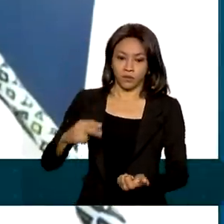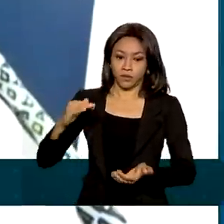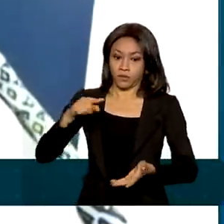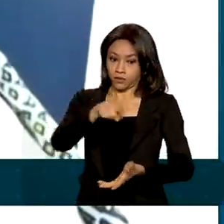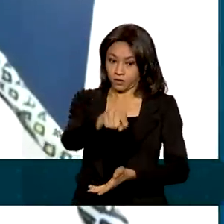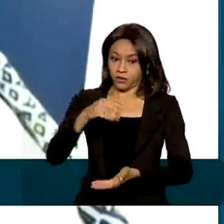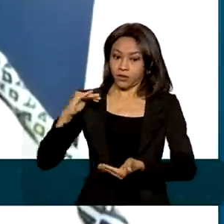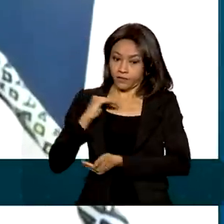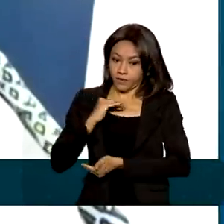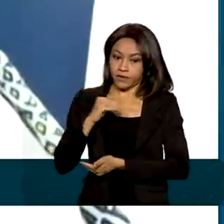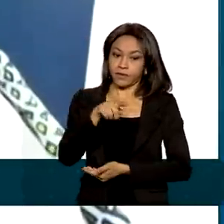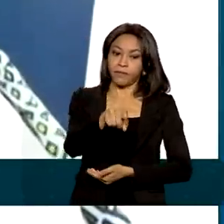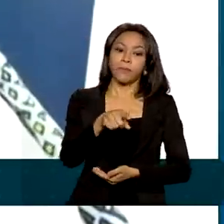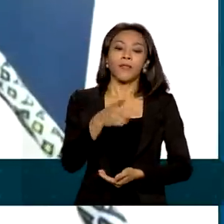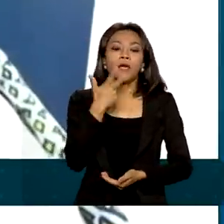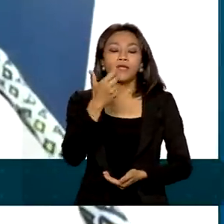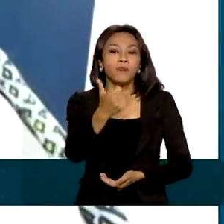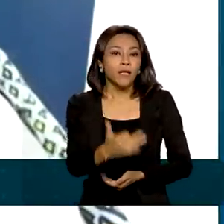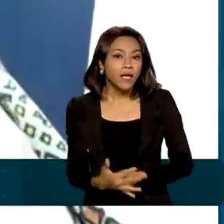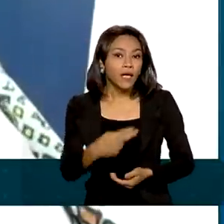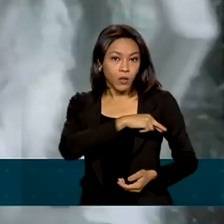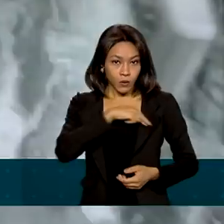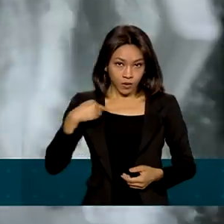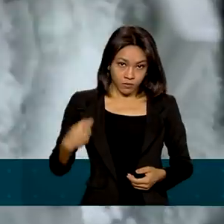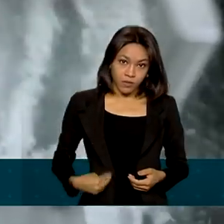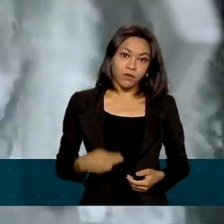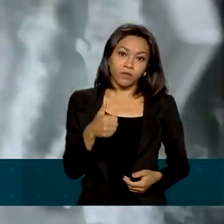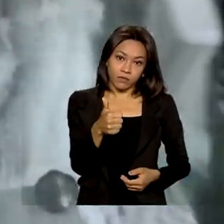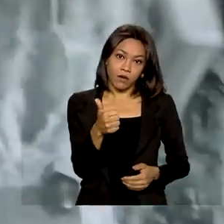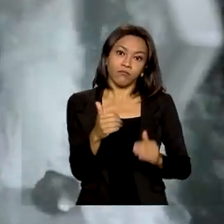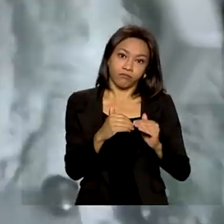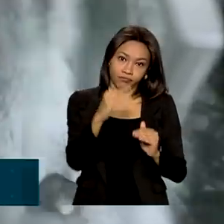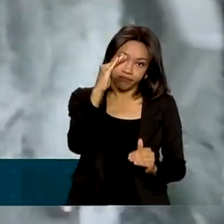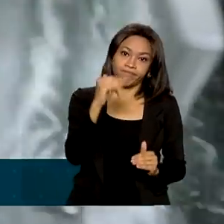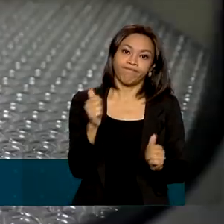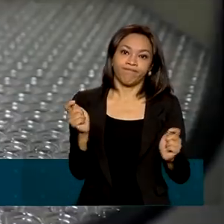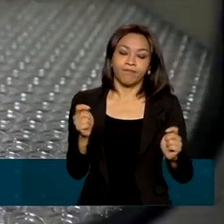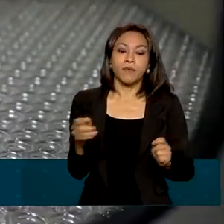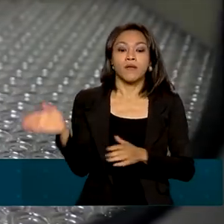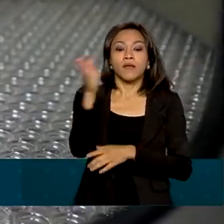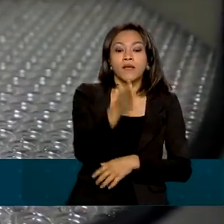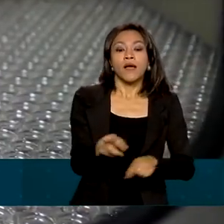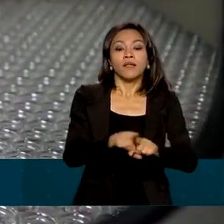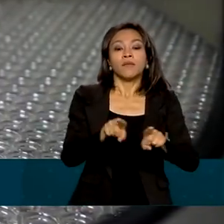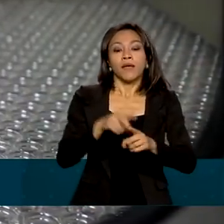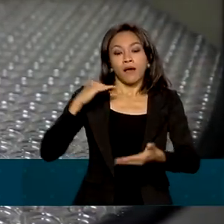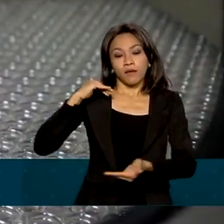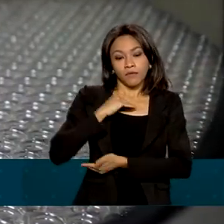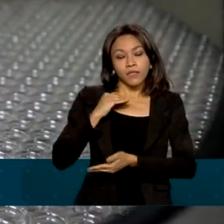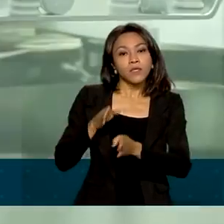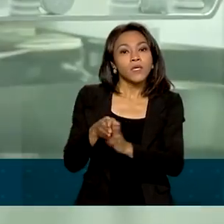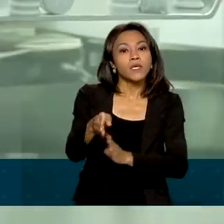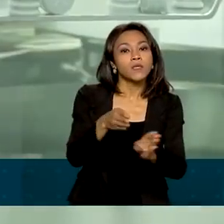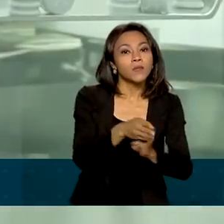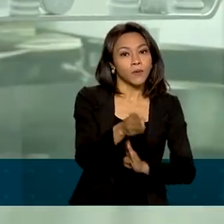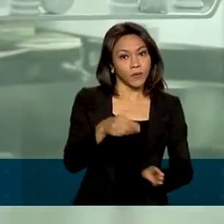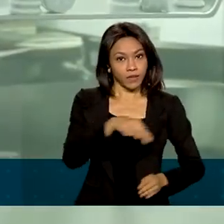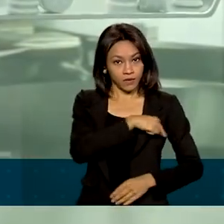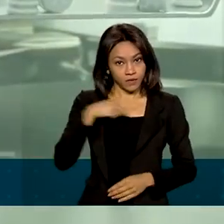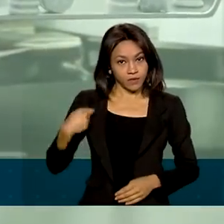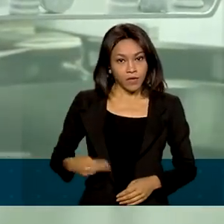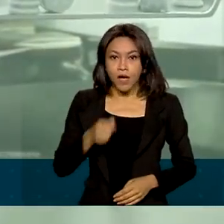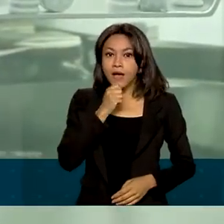da vacina que superam seus riscos Anvisa recomendou ainda que a vacina pediátrica não der bom